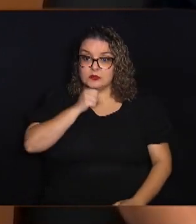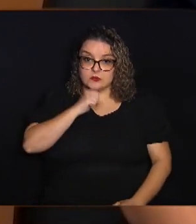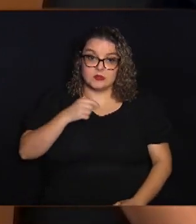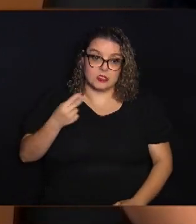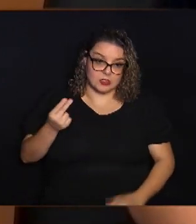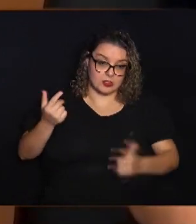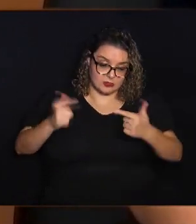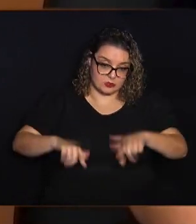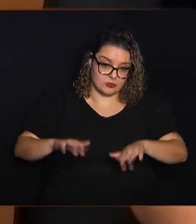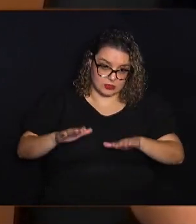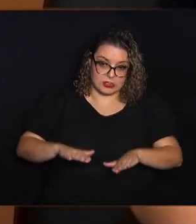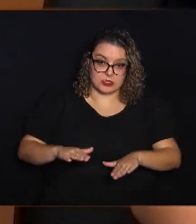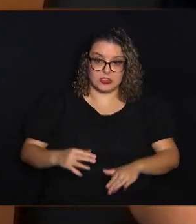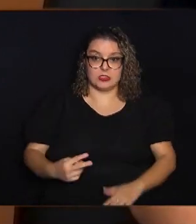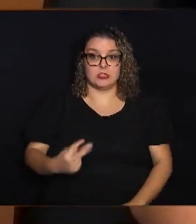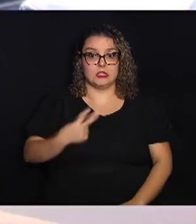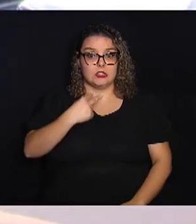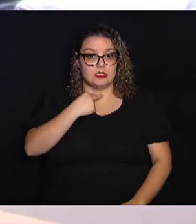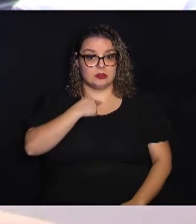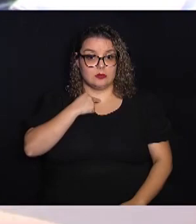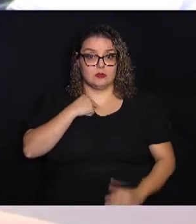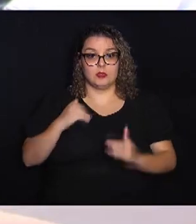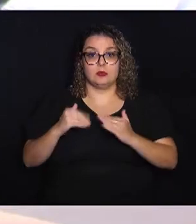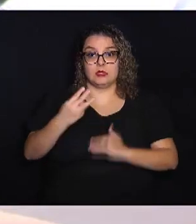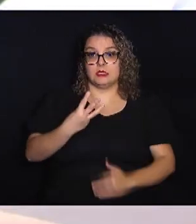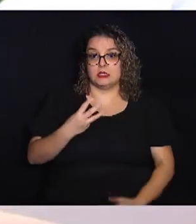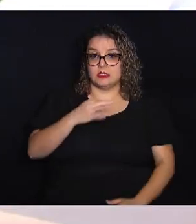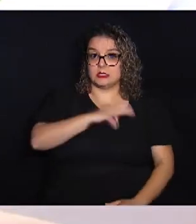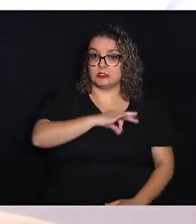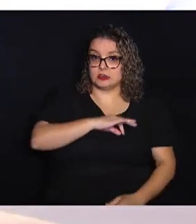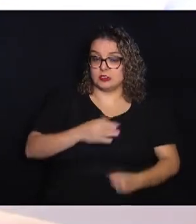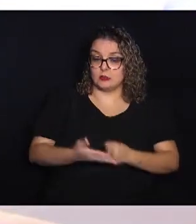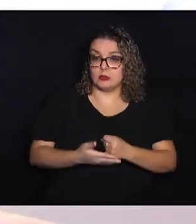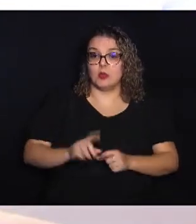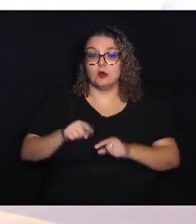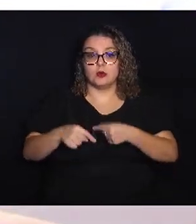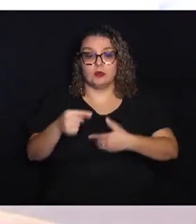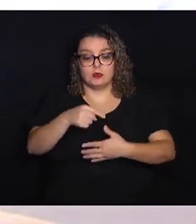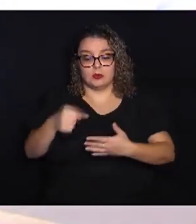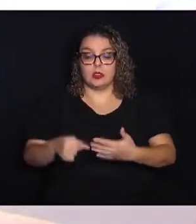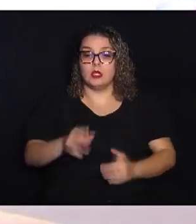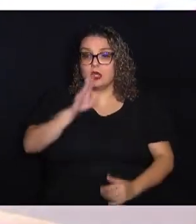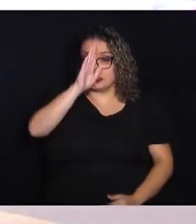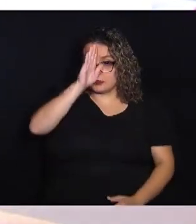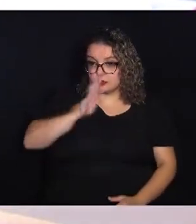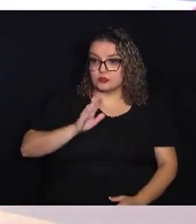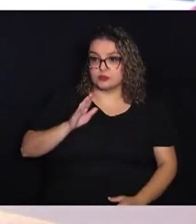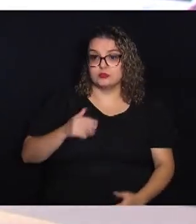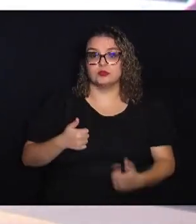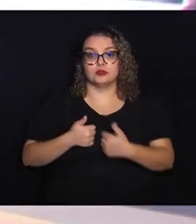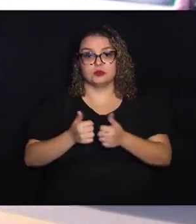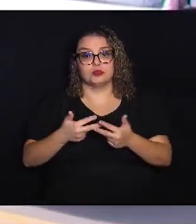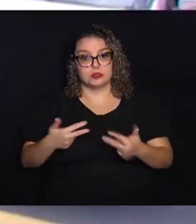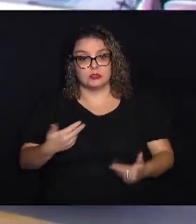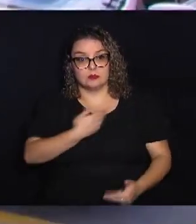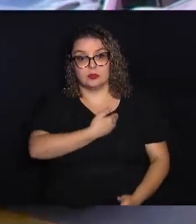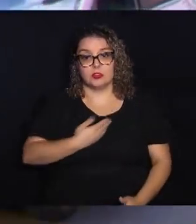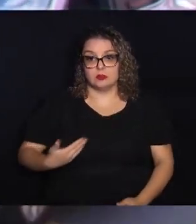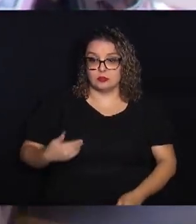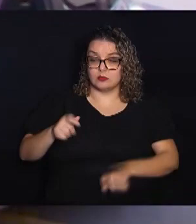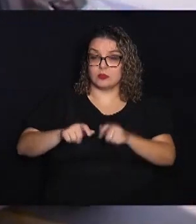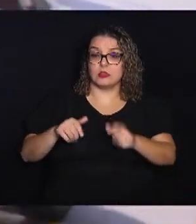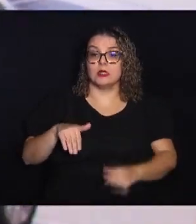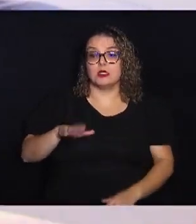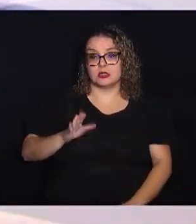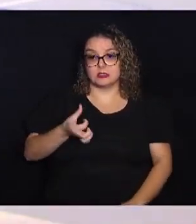ser superior a 3 salários mínimos. Outro ponto destacado na reunião foi a gratuidade do transporte público para pessoas acima